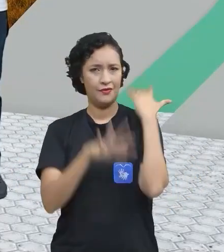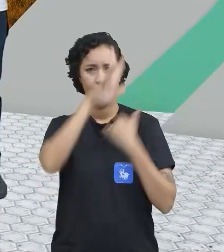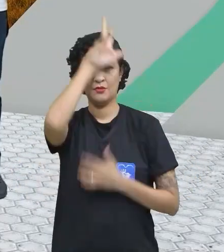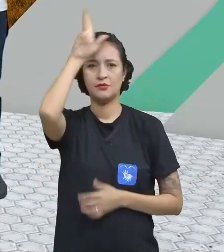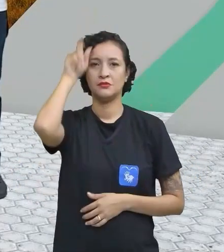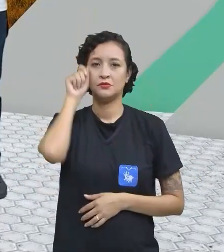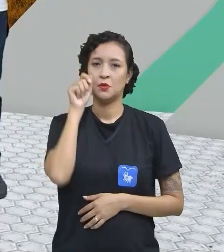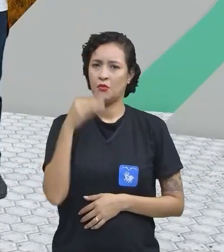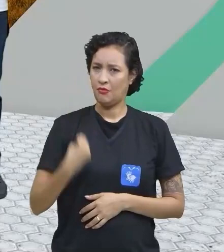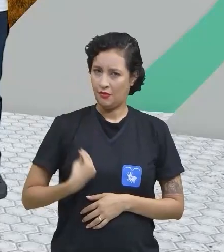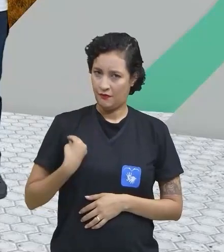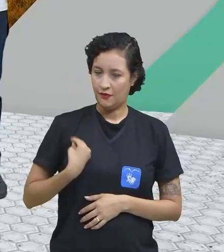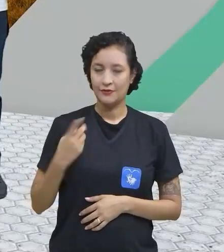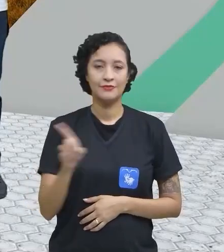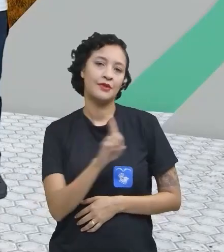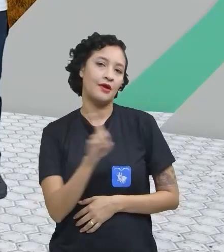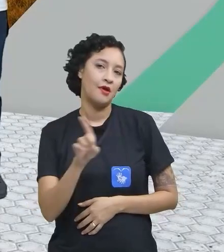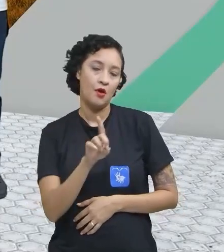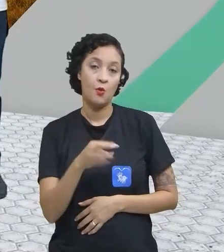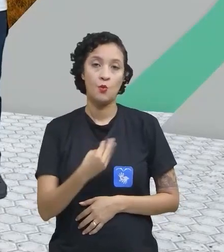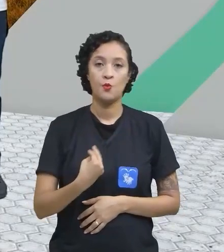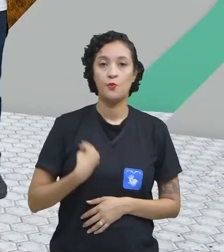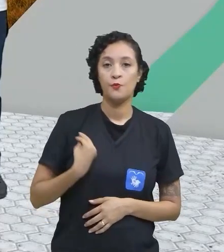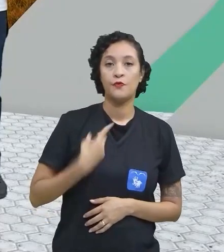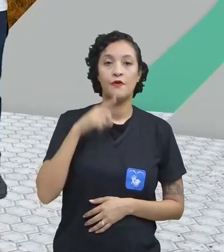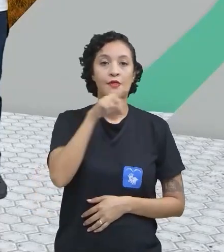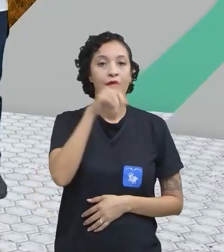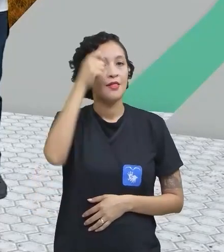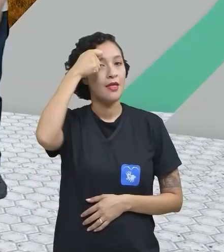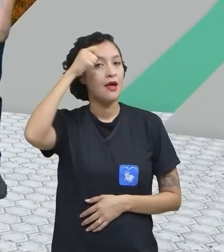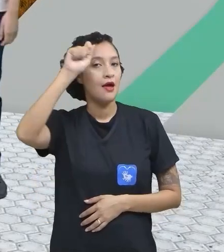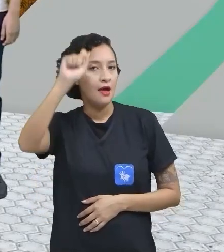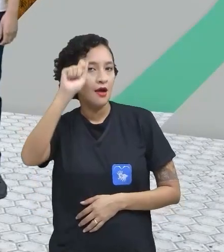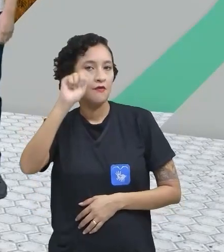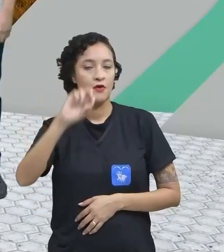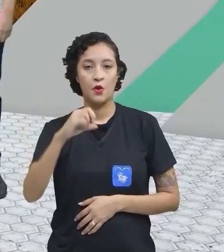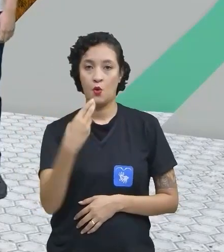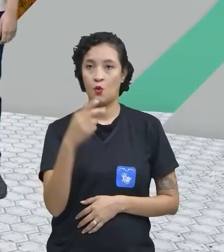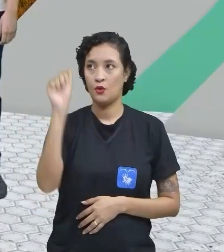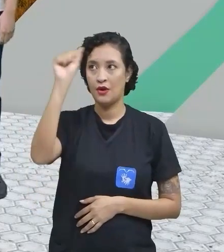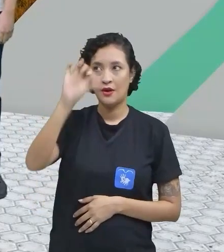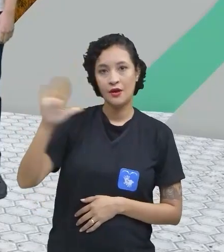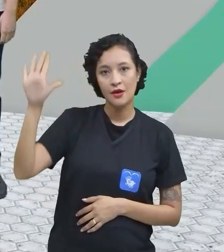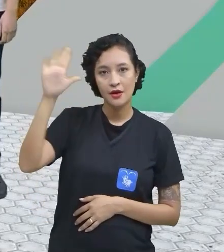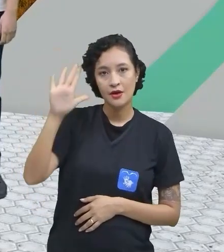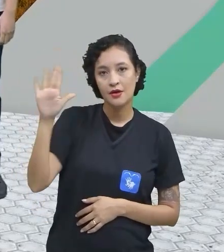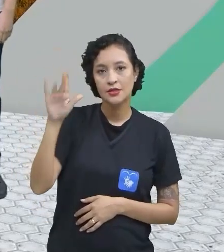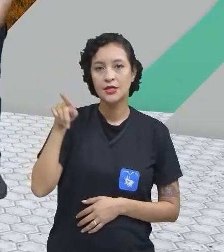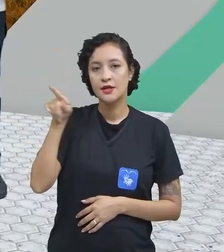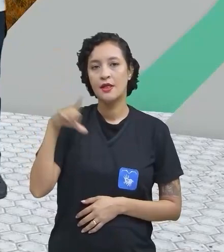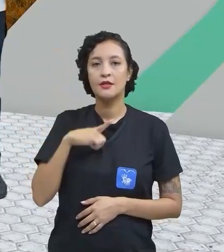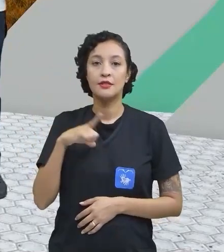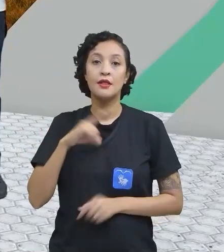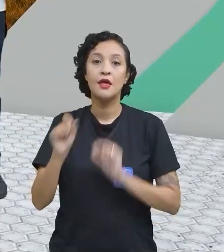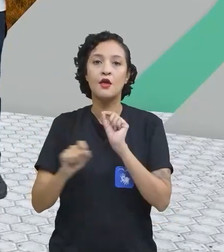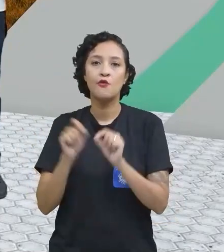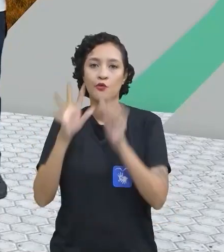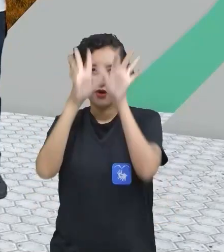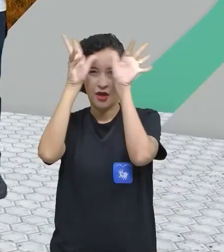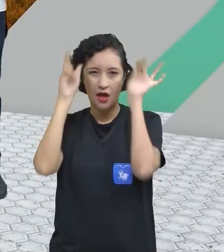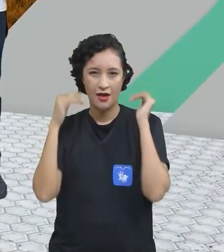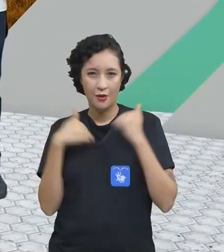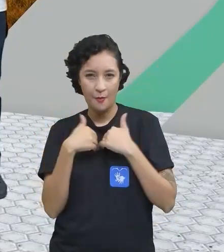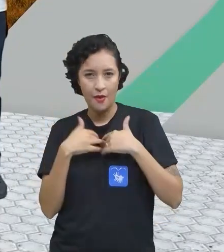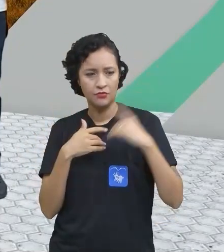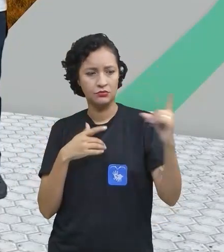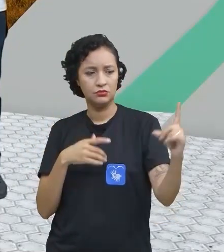Ele vive na África ou então na Ásia, em lugares onde existem outros animais para ele